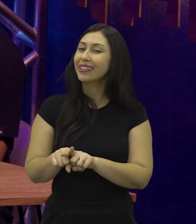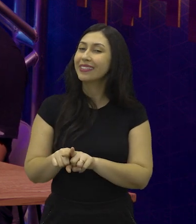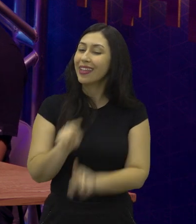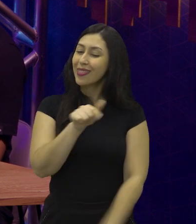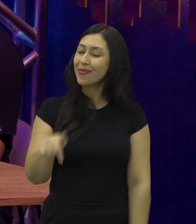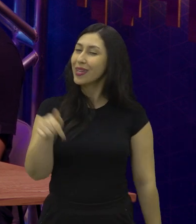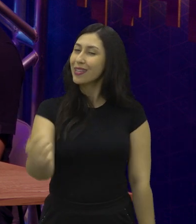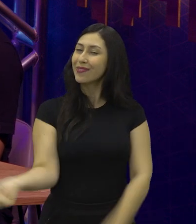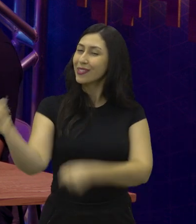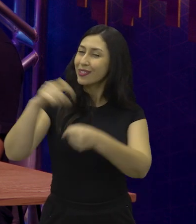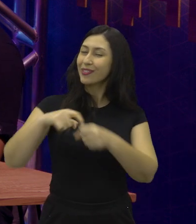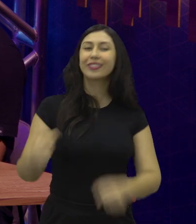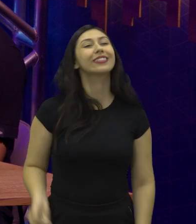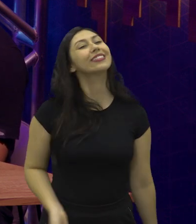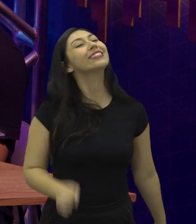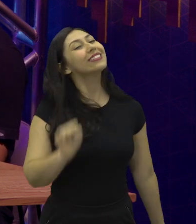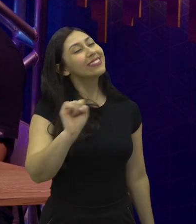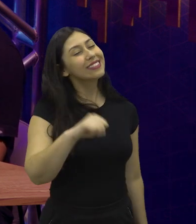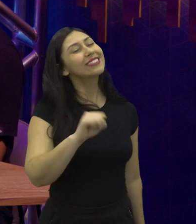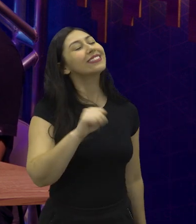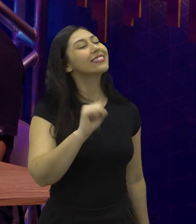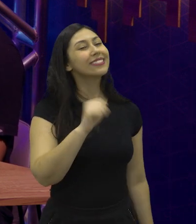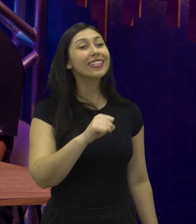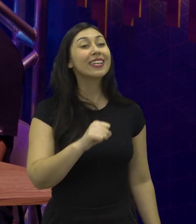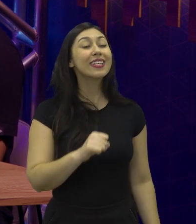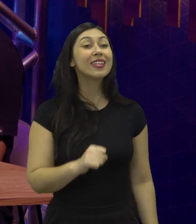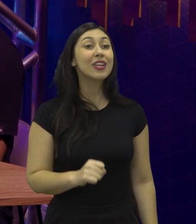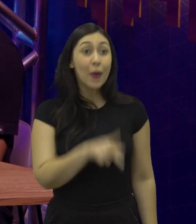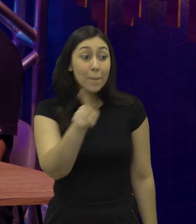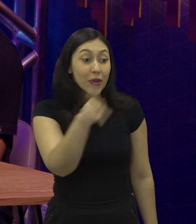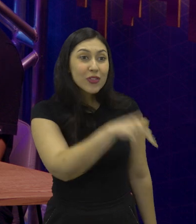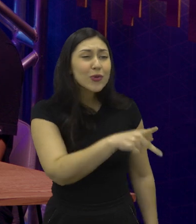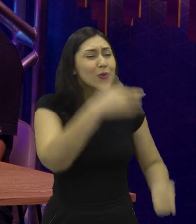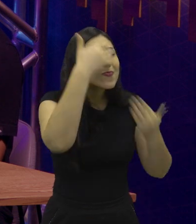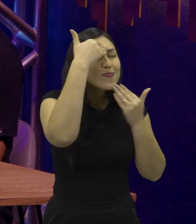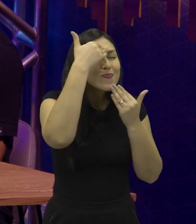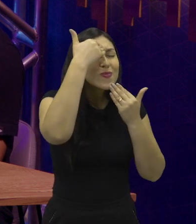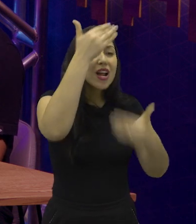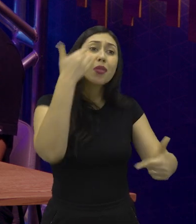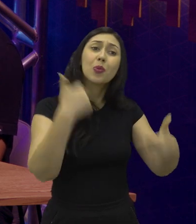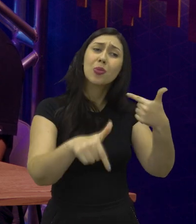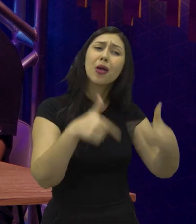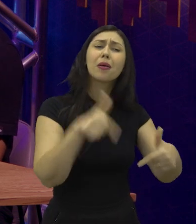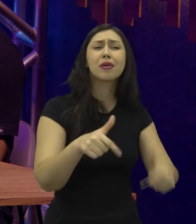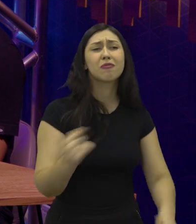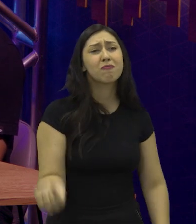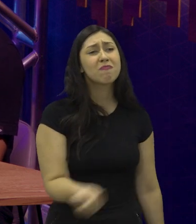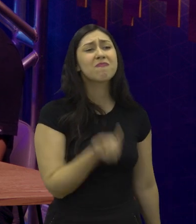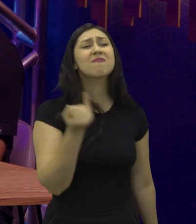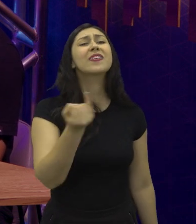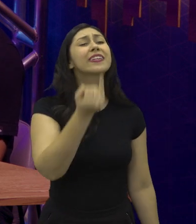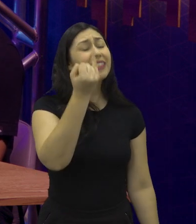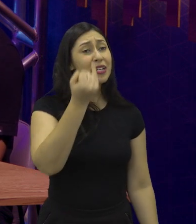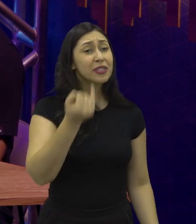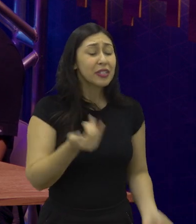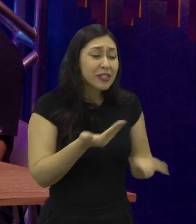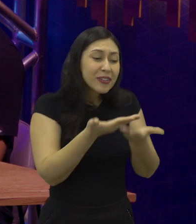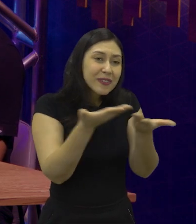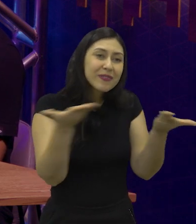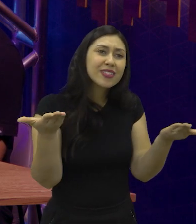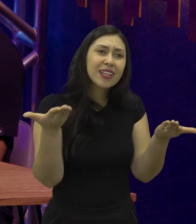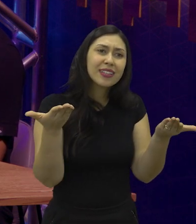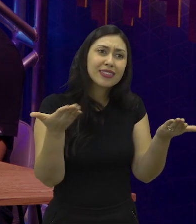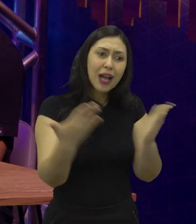também. Estaremos aqui semana que vem, né, Vic? É isso, gente. A todos os professores, muito obrigado pelo trabalho tão importante de vocês, né?